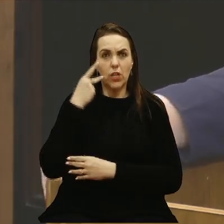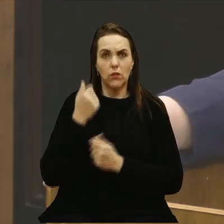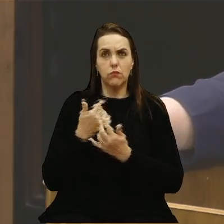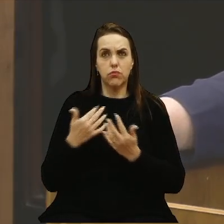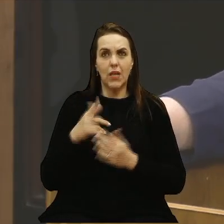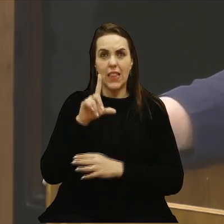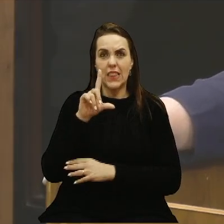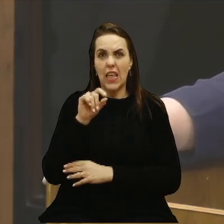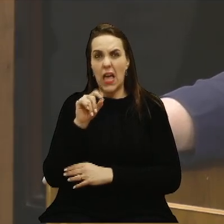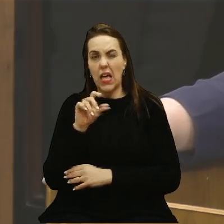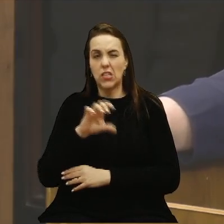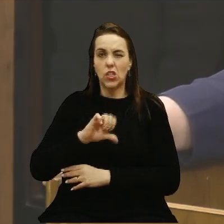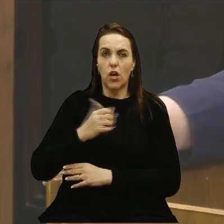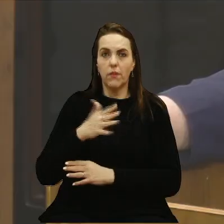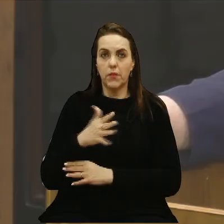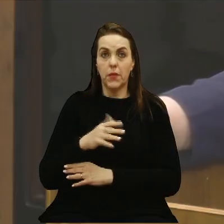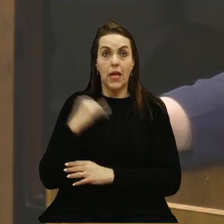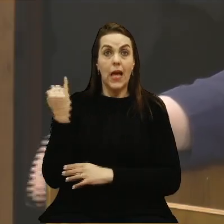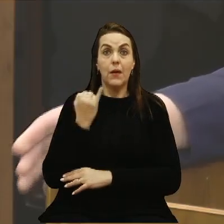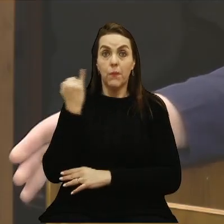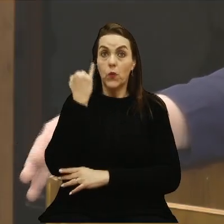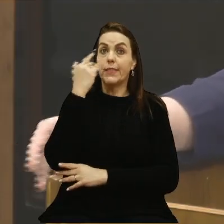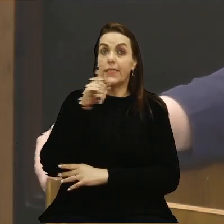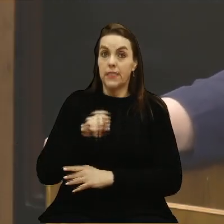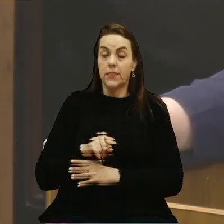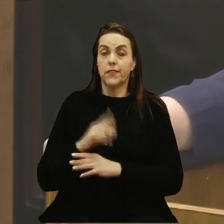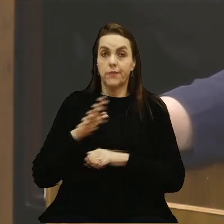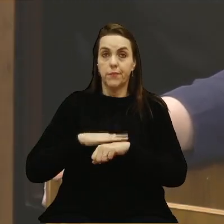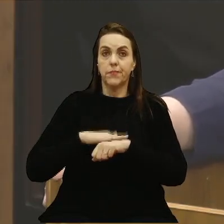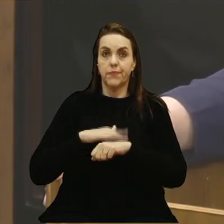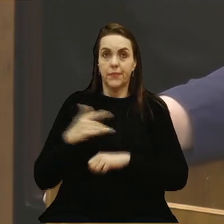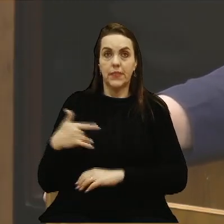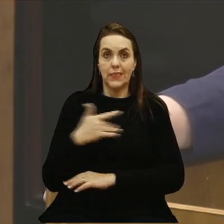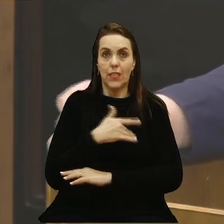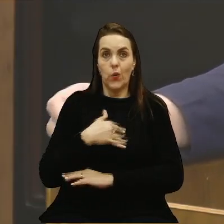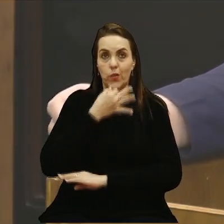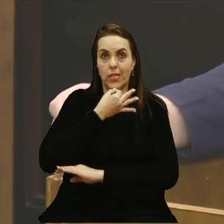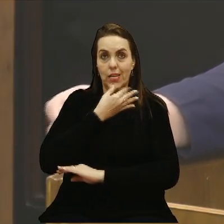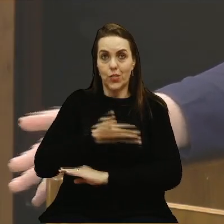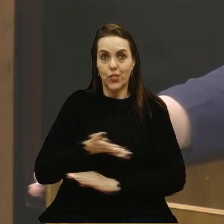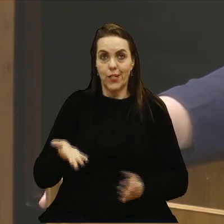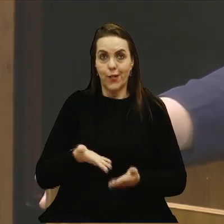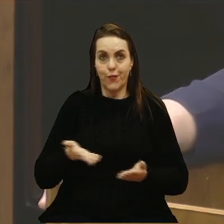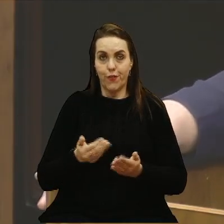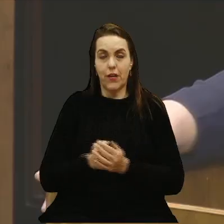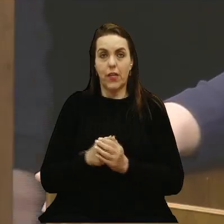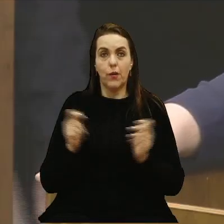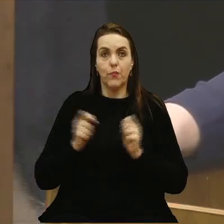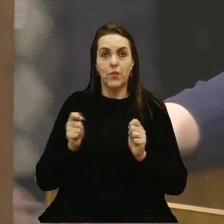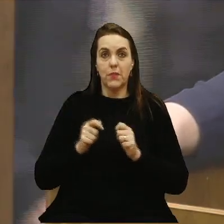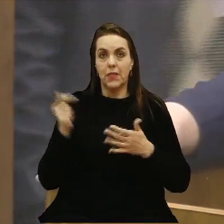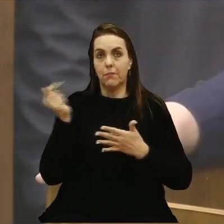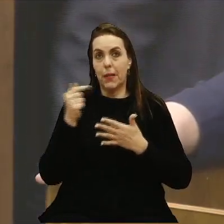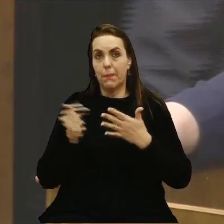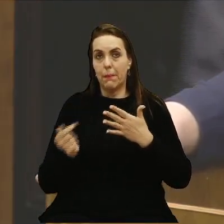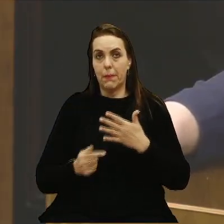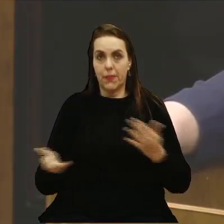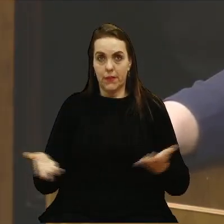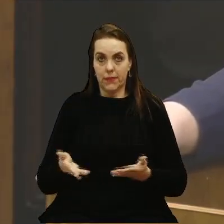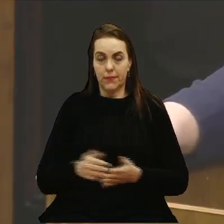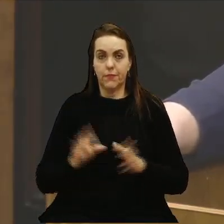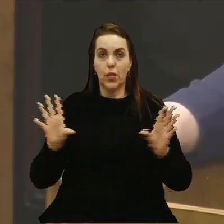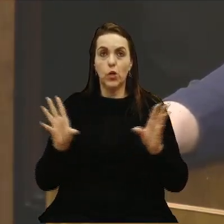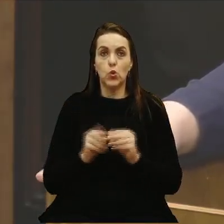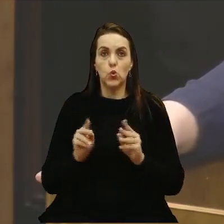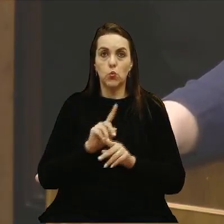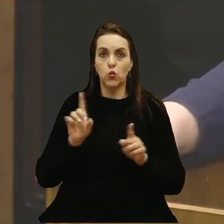10 nós estávamos ali, é a prova da importância do momento em que a saúde de Caxias do Sul atravessa e daquilo que nós podemos pontuar aqui. Só quero fazer um resumo para